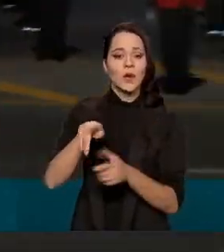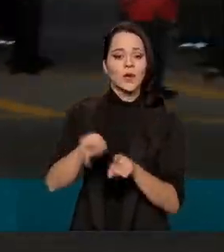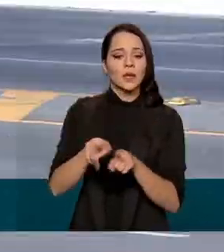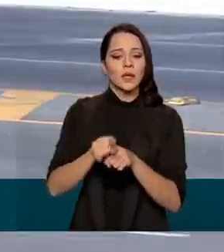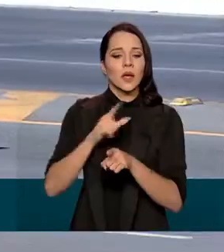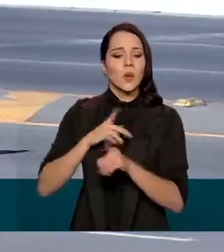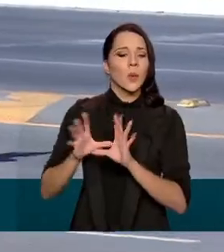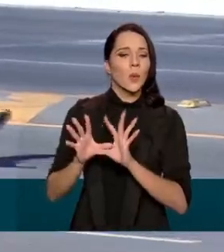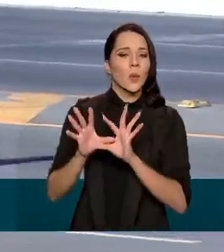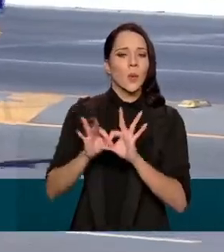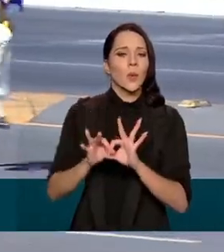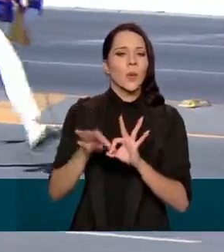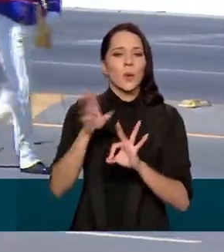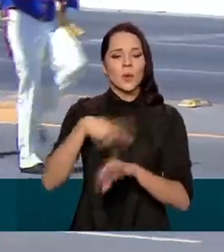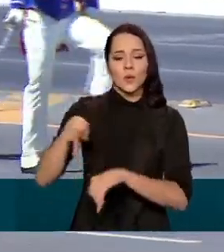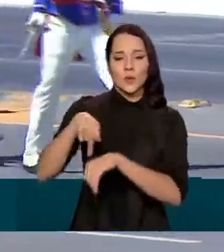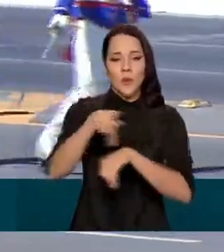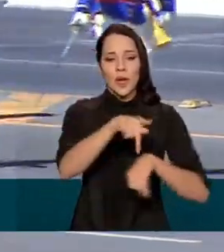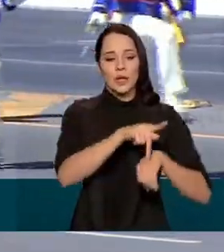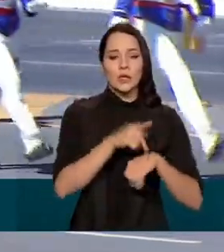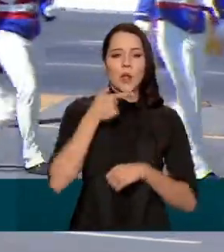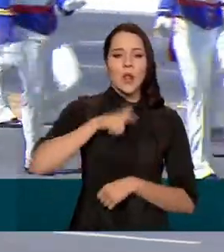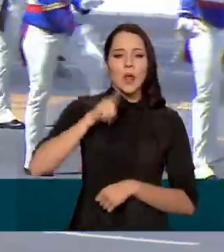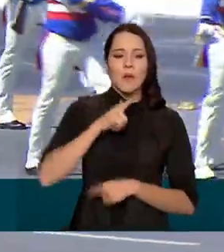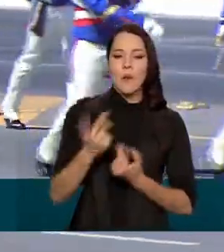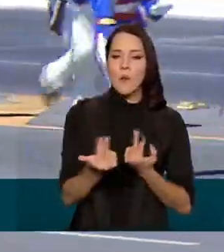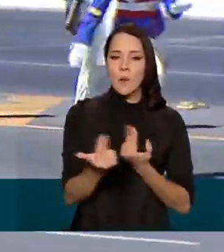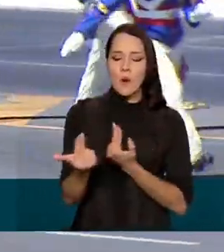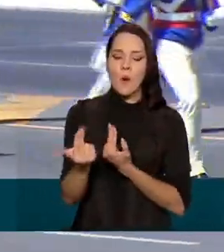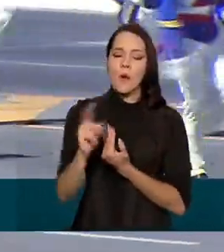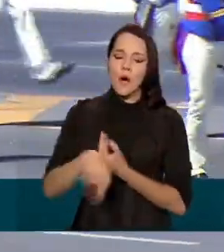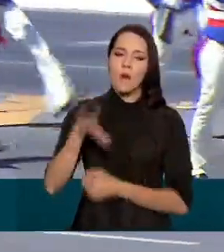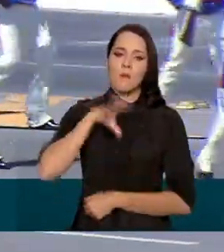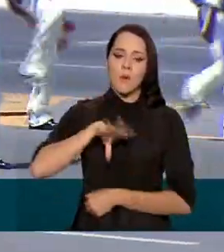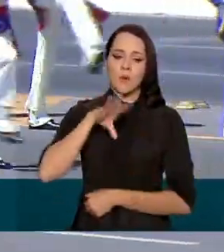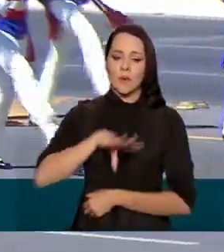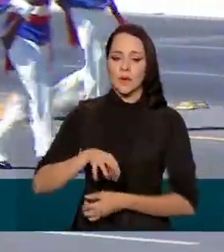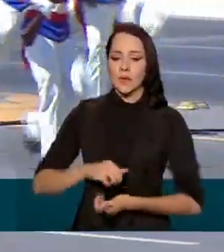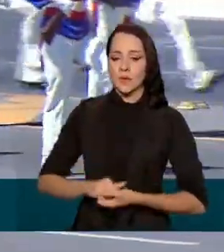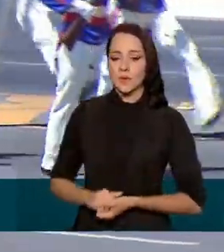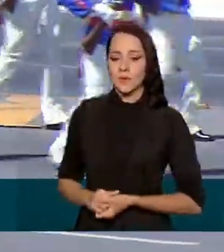unem, né, os países que têm a mesma língua, o português.